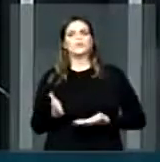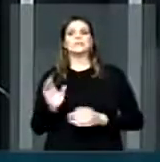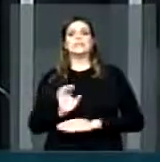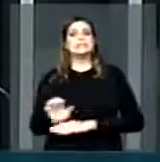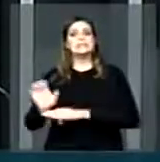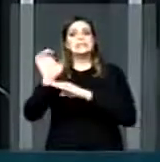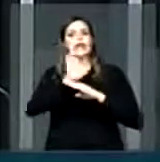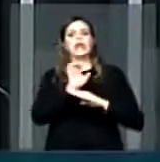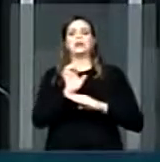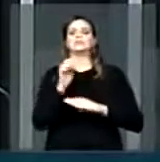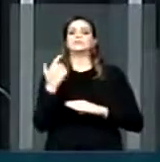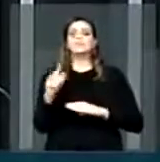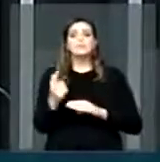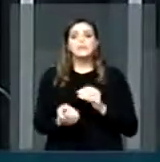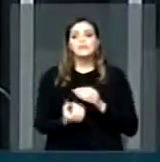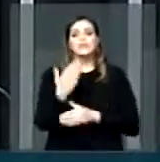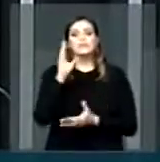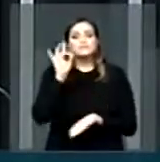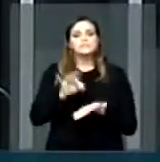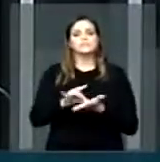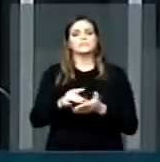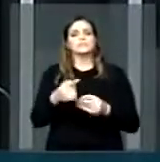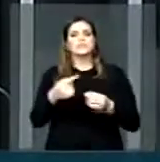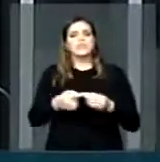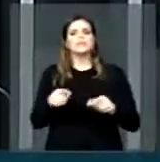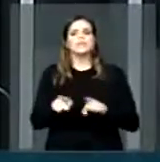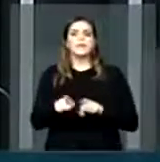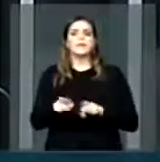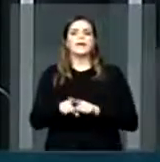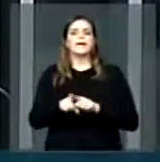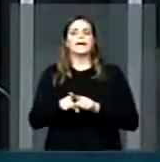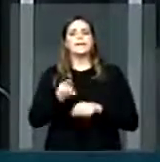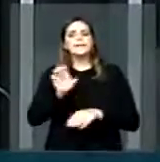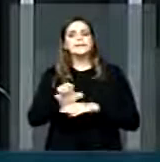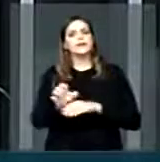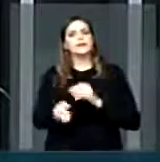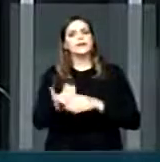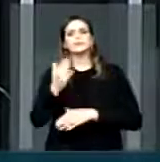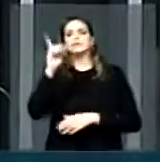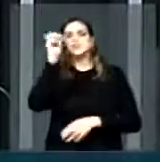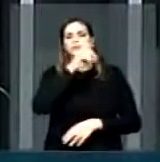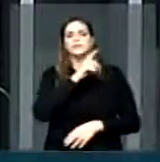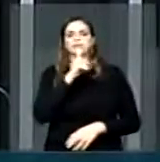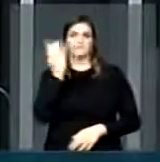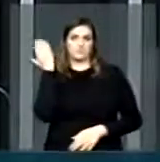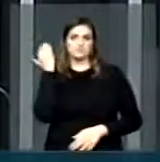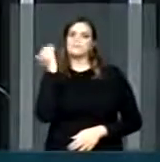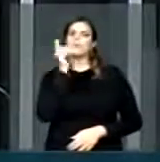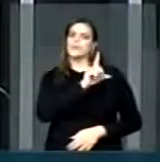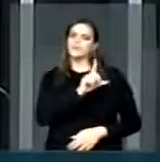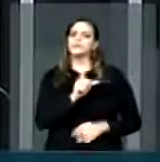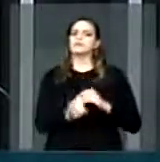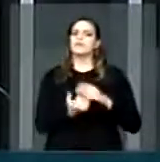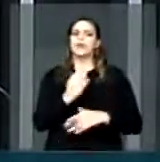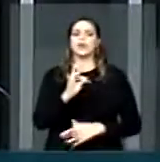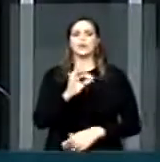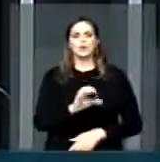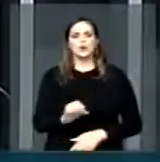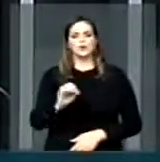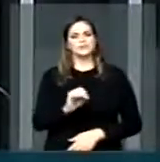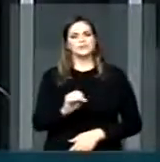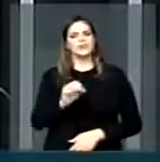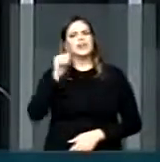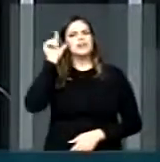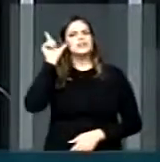para a emancipação de um novo estado. Quando emancipamos aqui Tocantins, e antes de ontem se